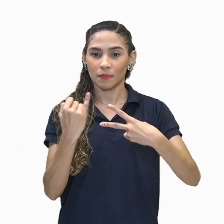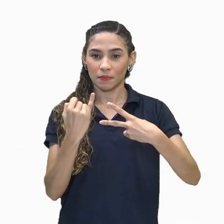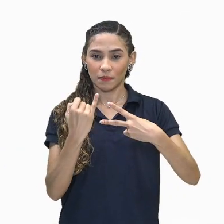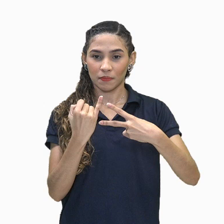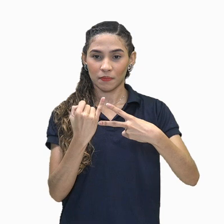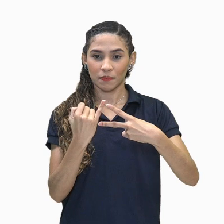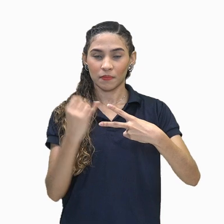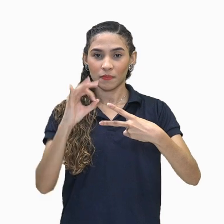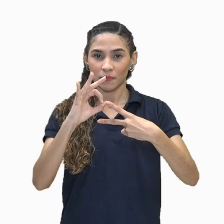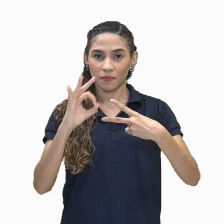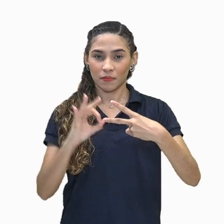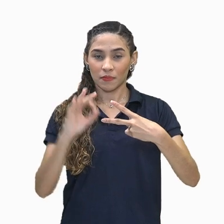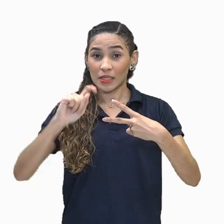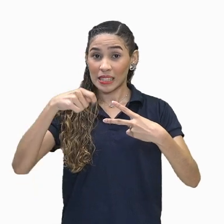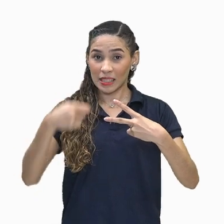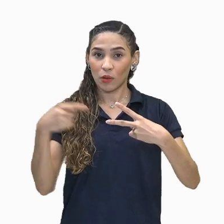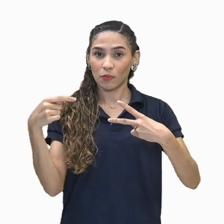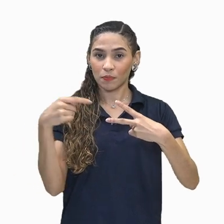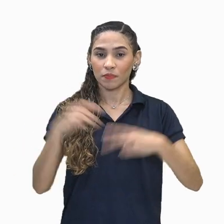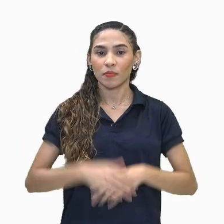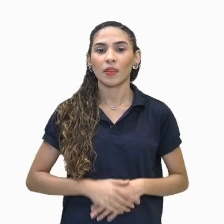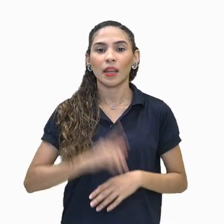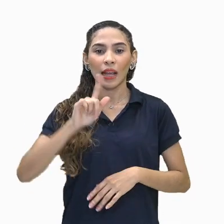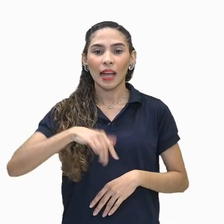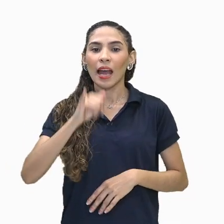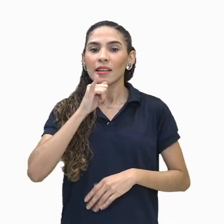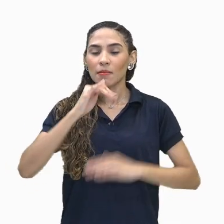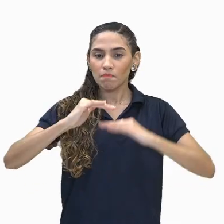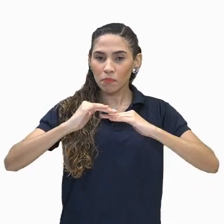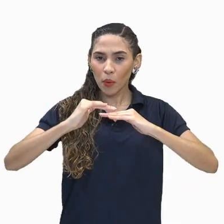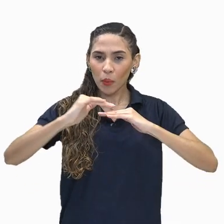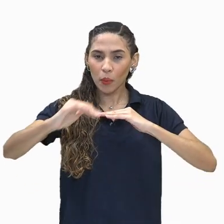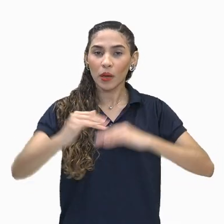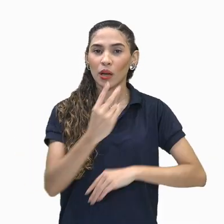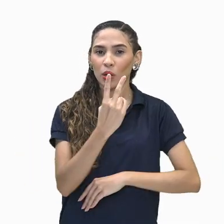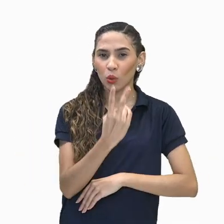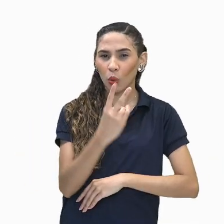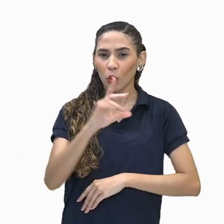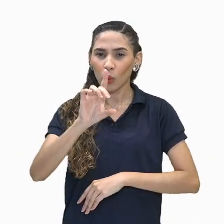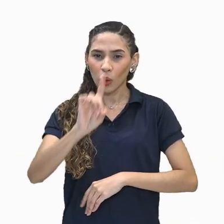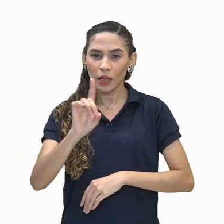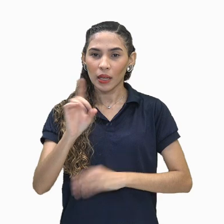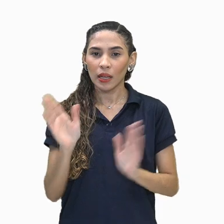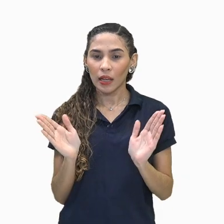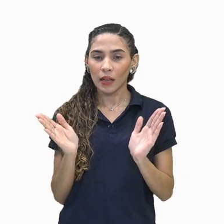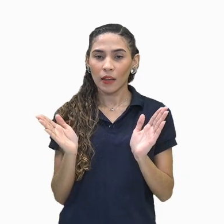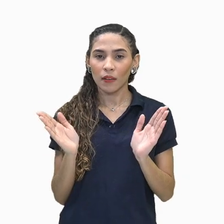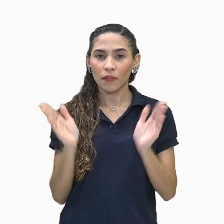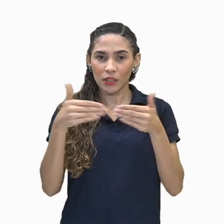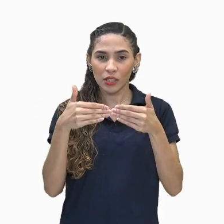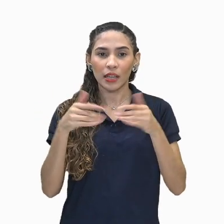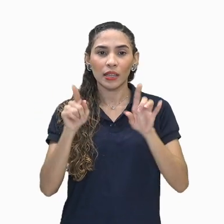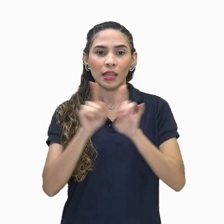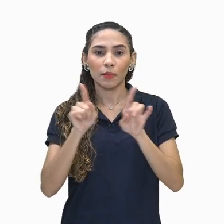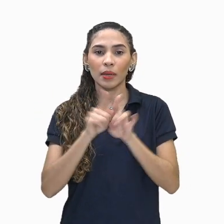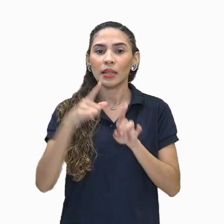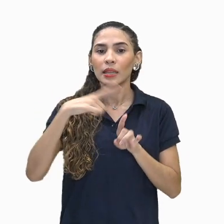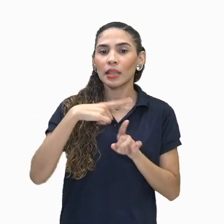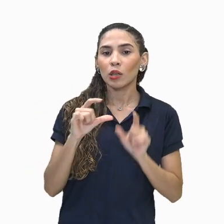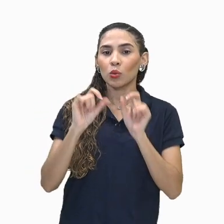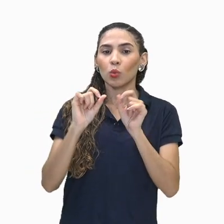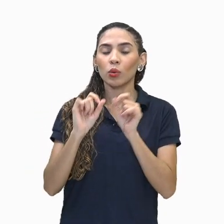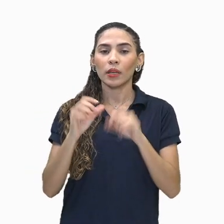São figuras geométricas planas, né, 2D, fechadas e compostas